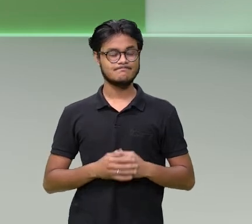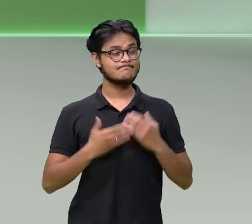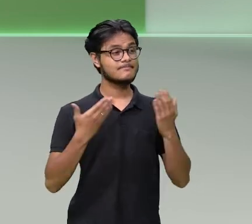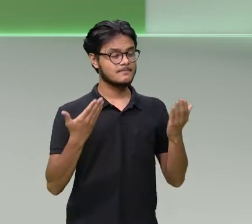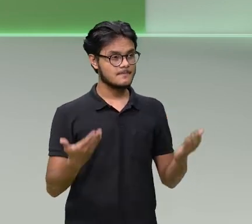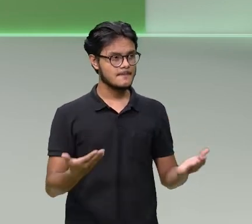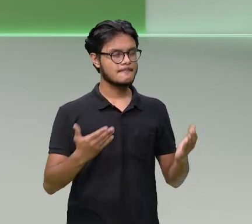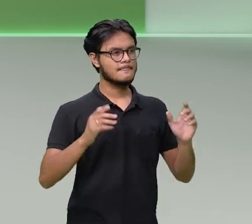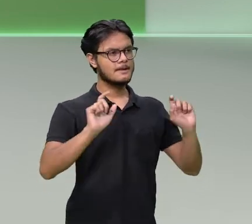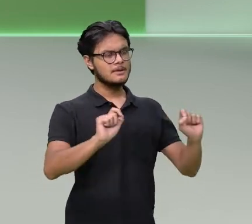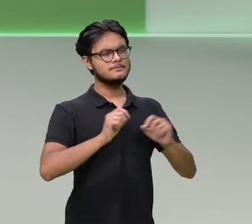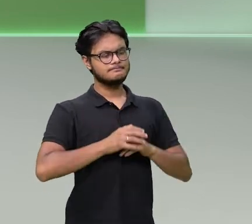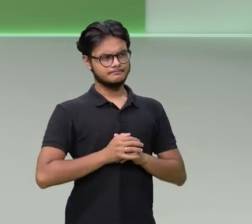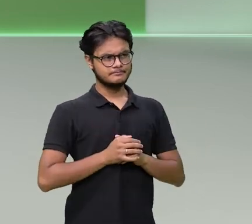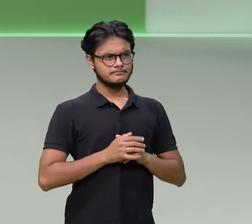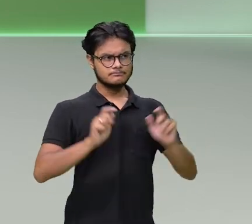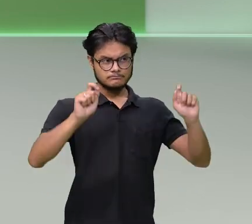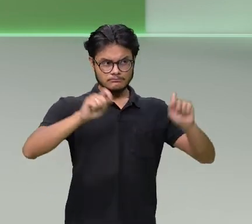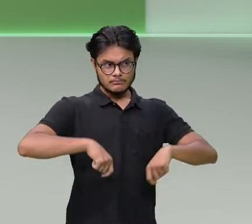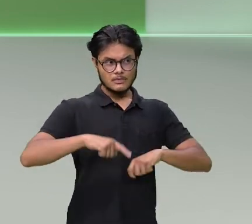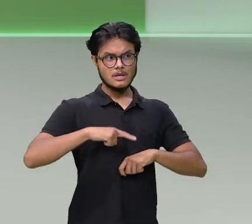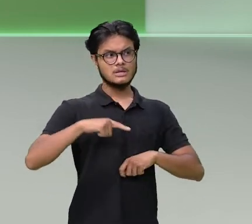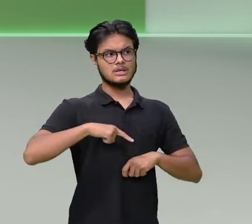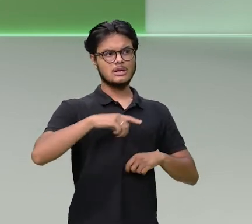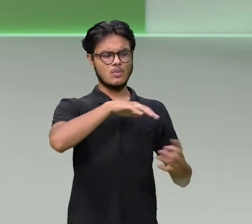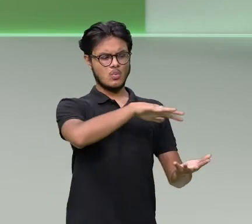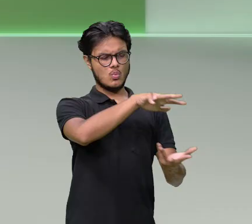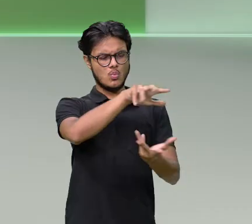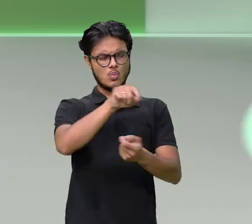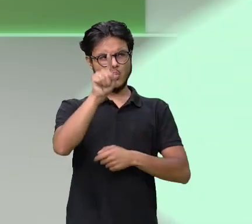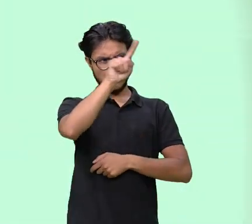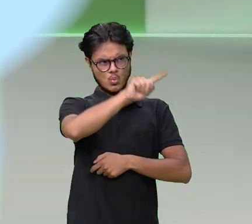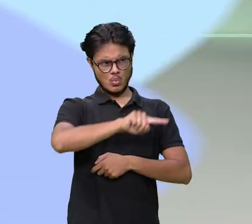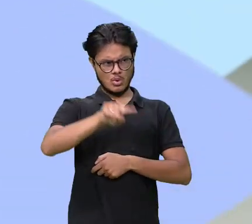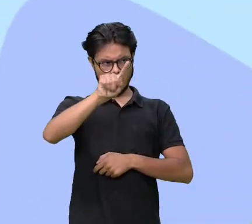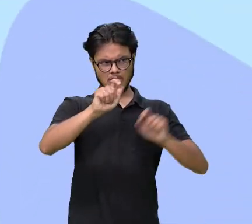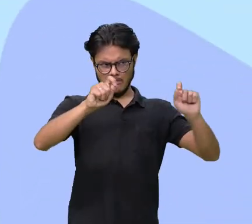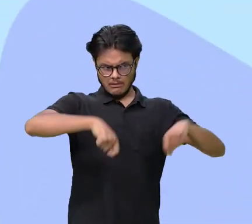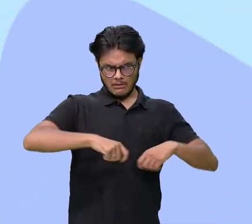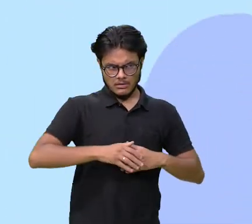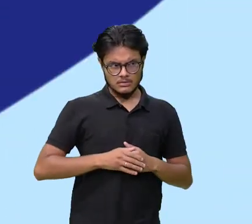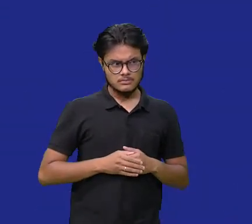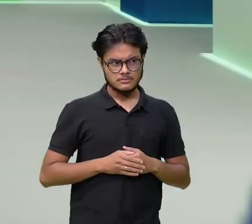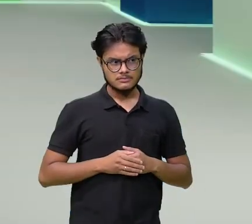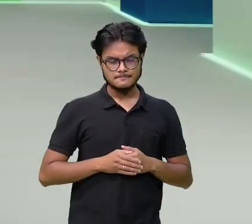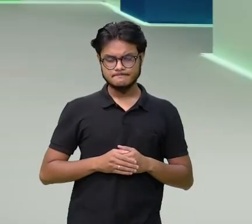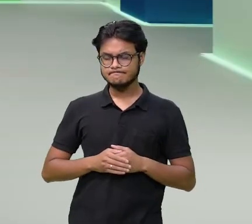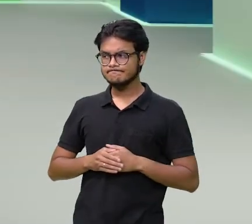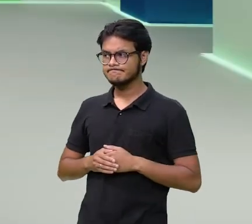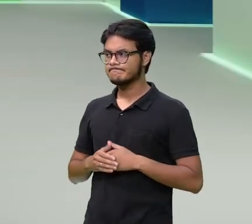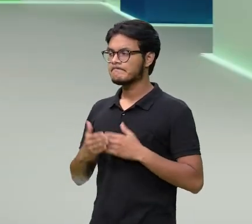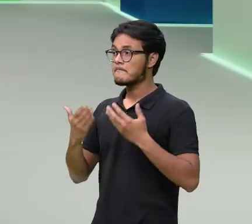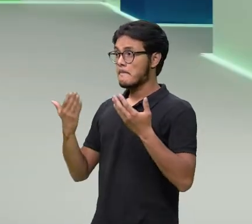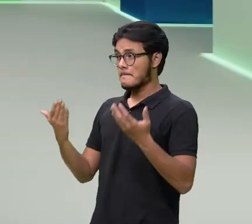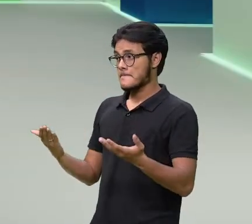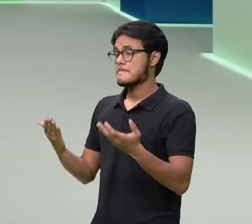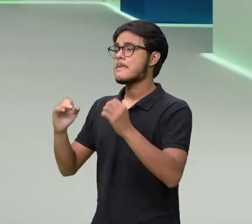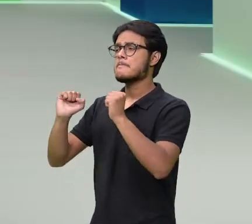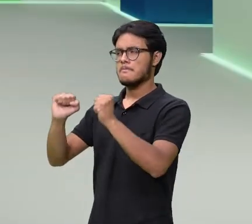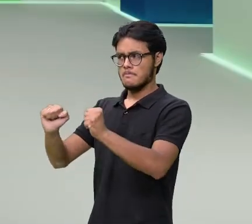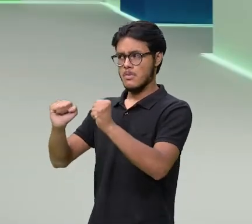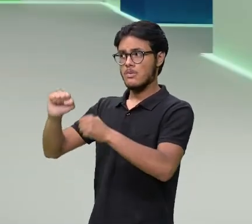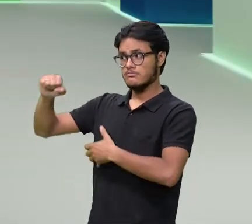Professor, é possível existir uma órbita circular ou quase circular? Manu, pode existir